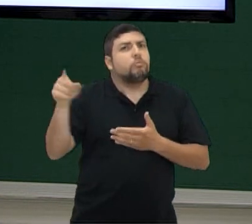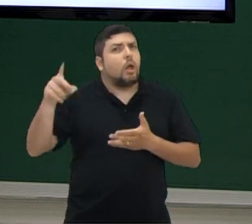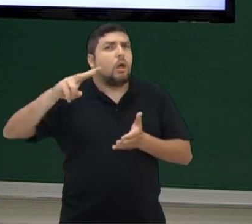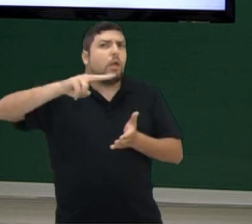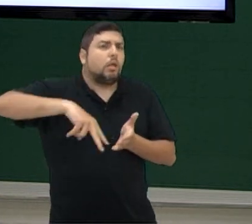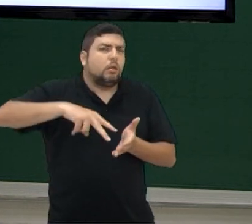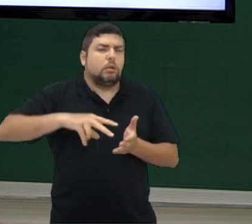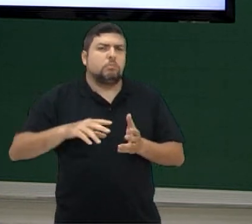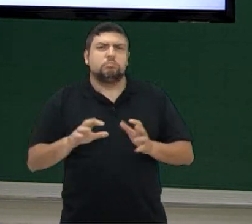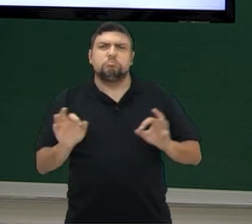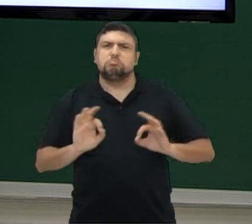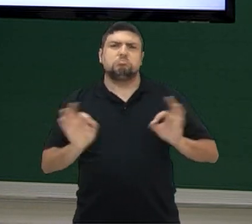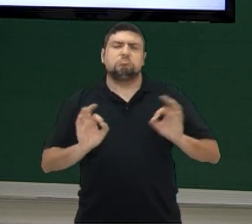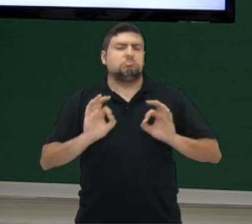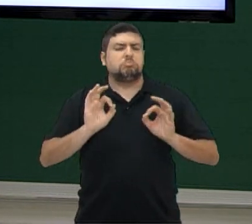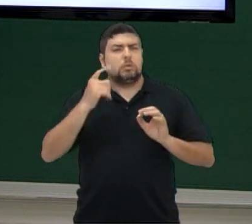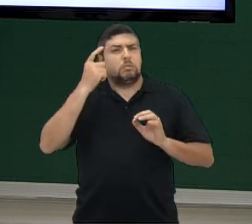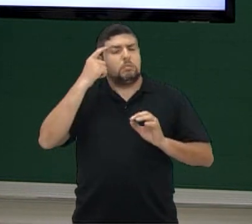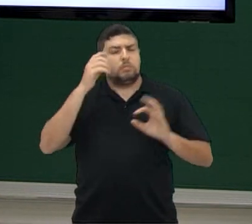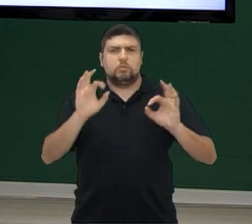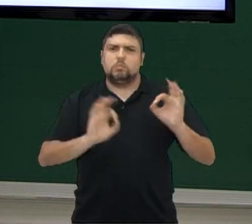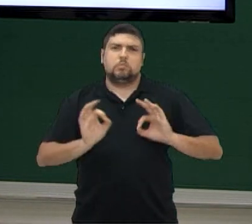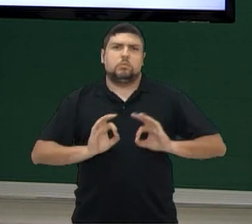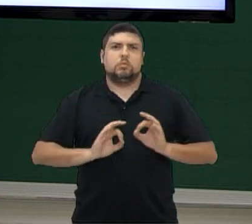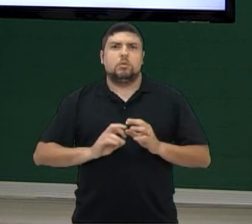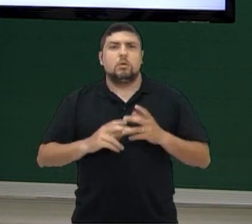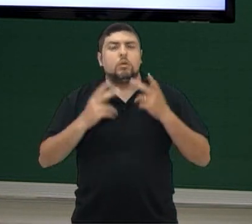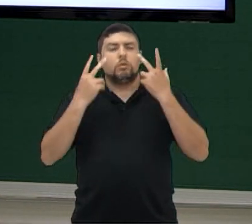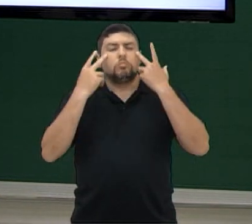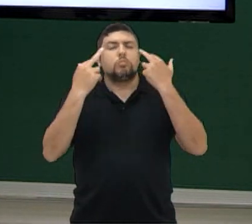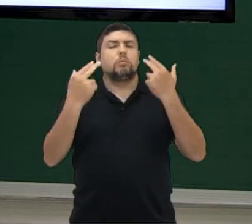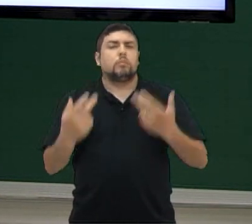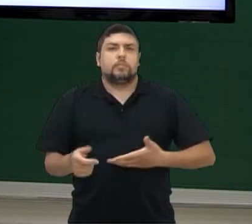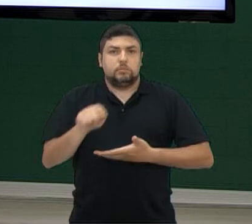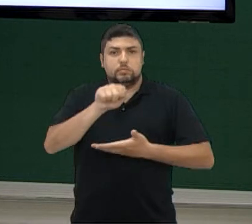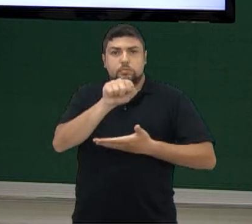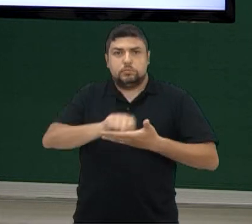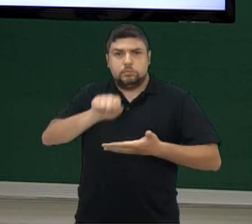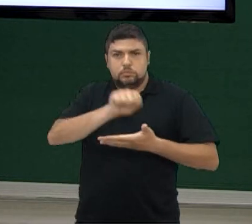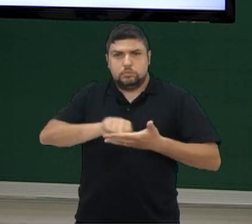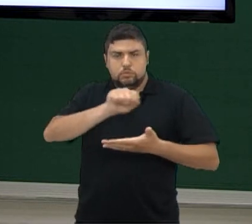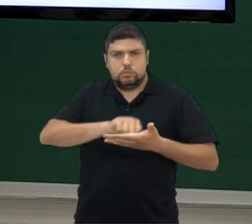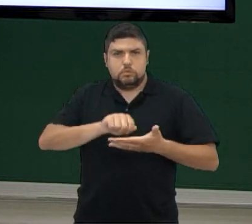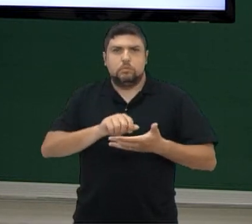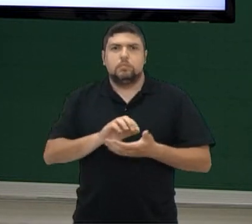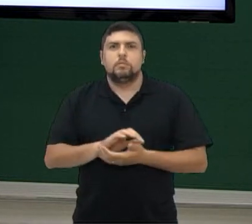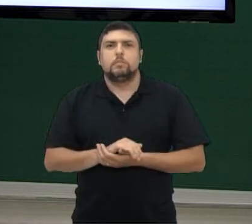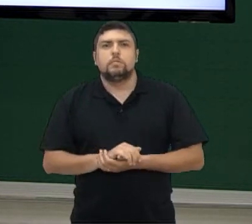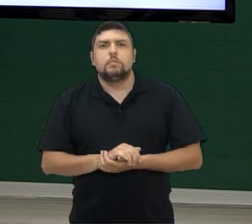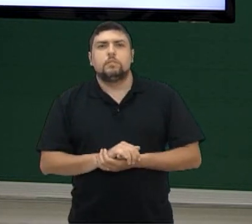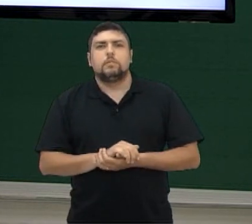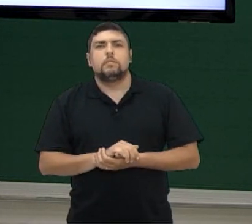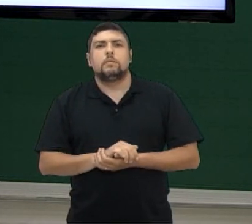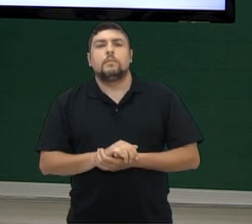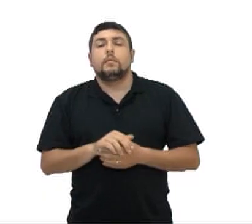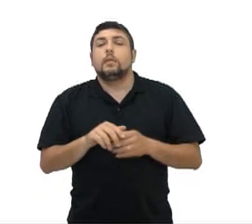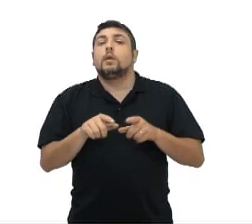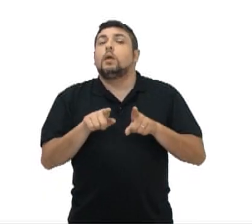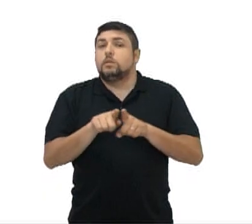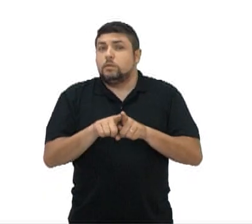ali a intencionalidade de escrever para um interlocutor além do próprio autor. Também